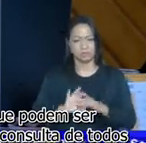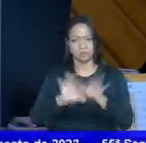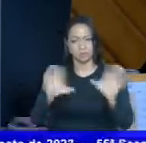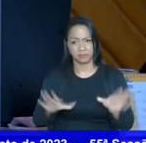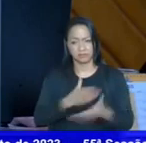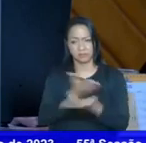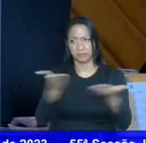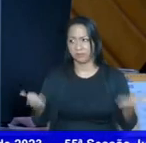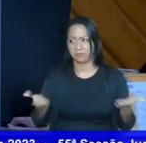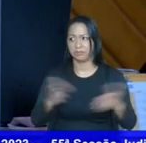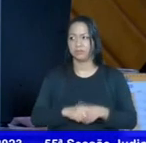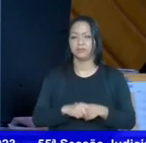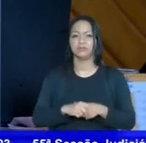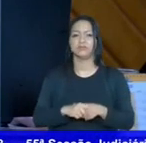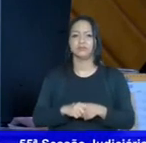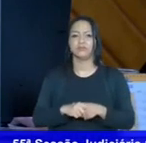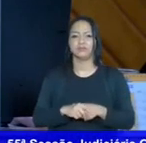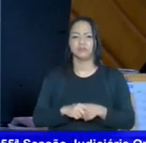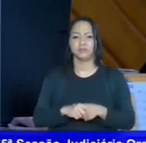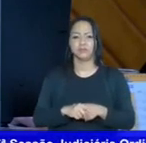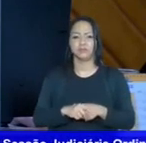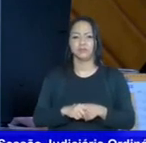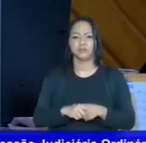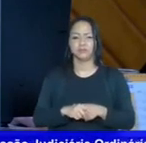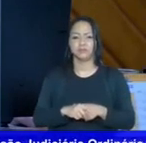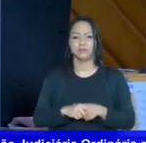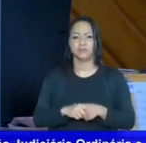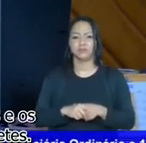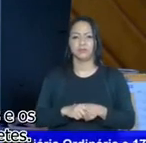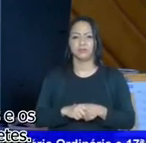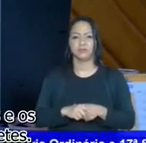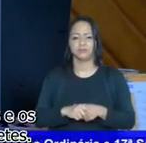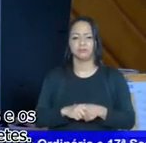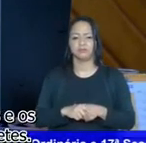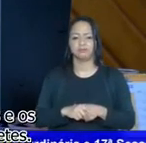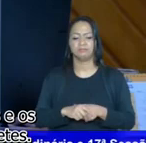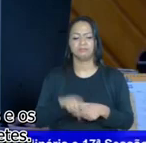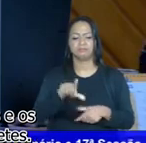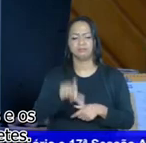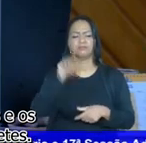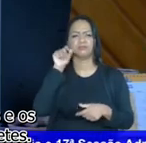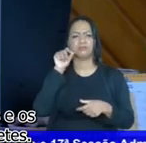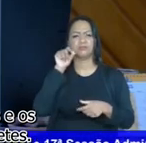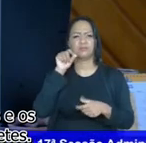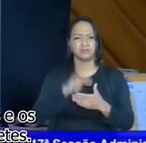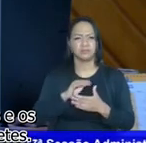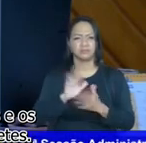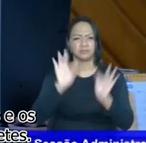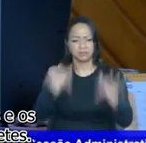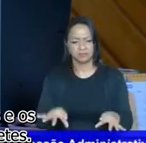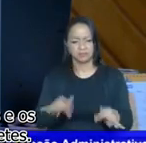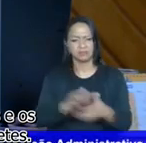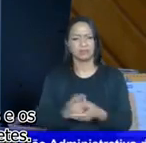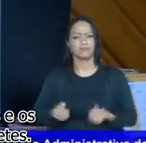de todos os senhores, né? E destaquei aqui nesse último campo os